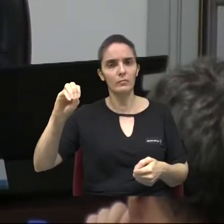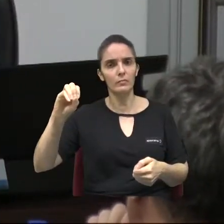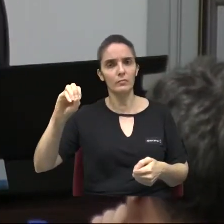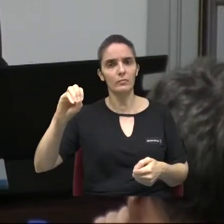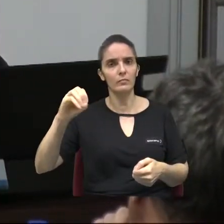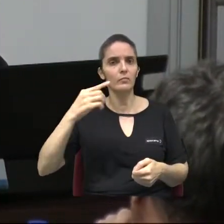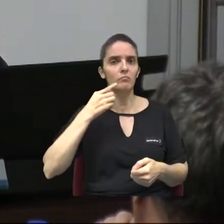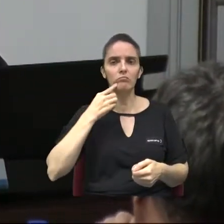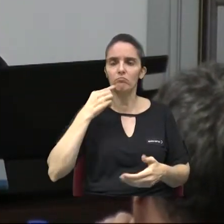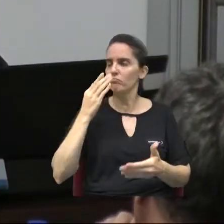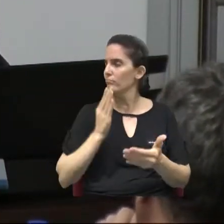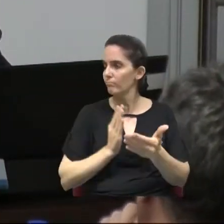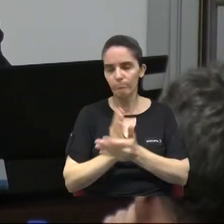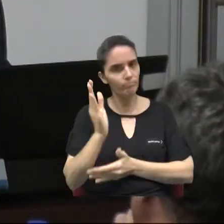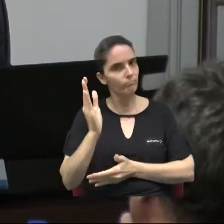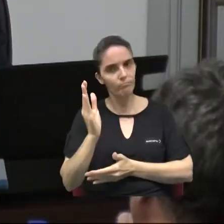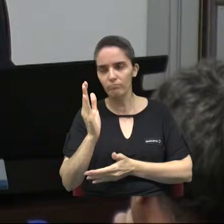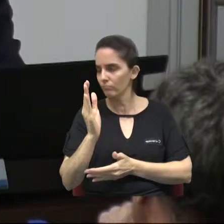não aprovo.